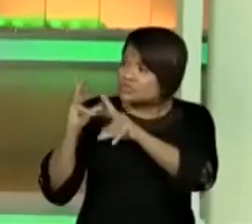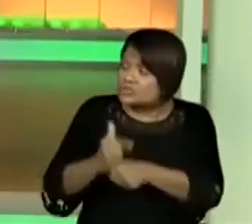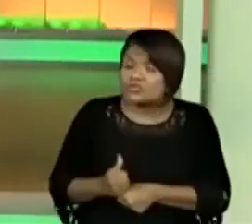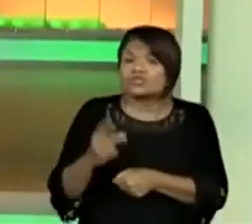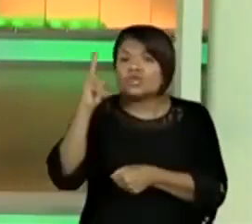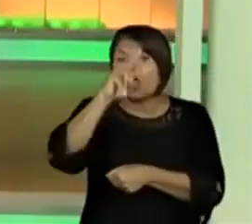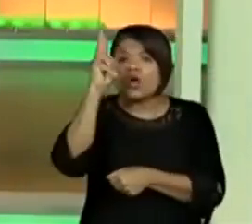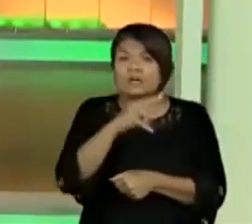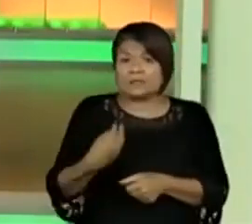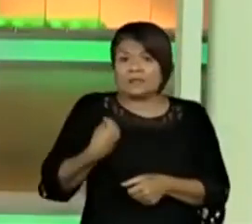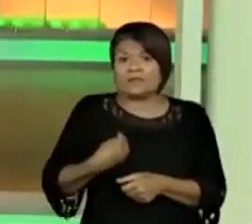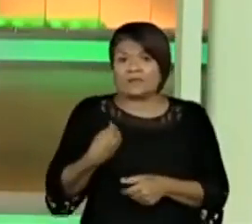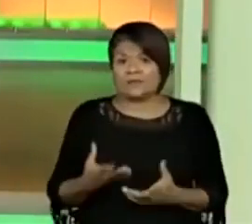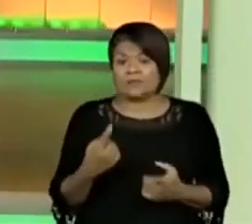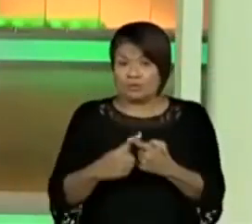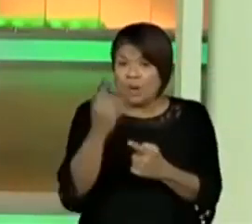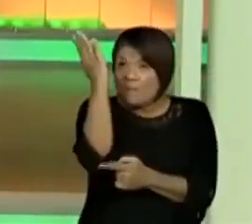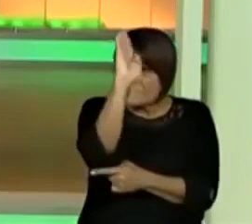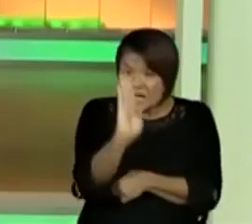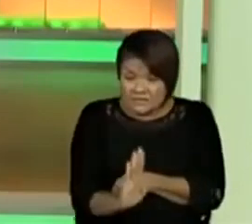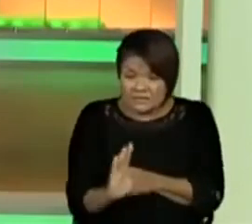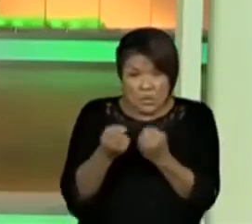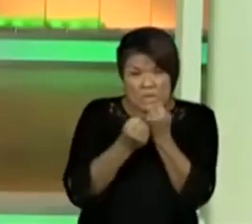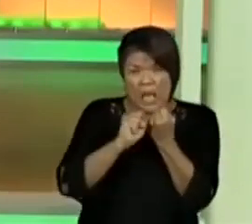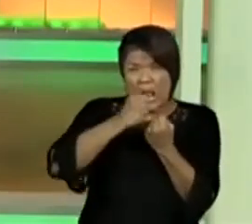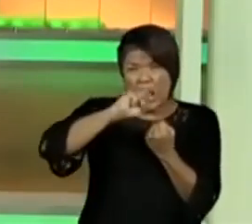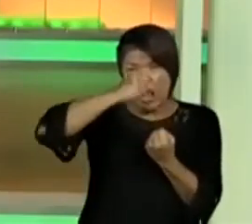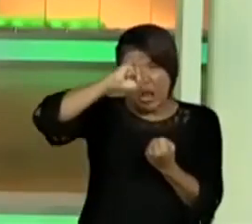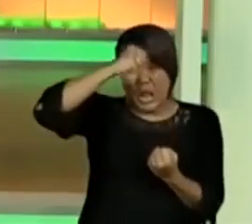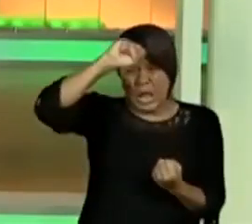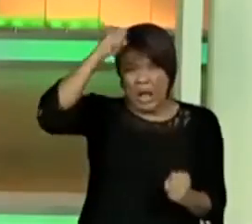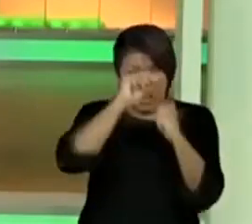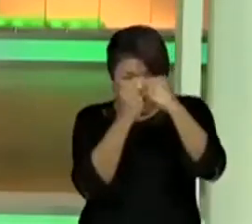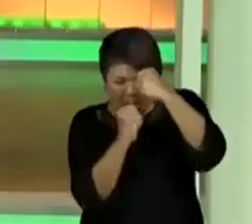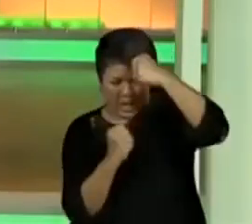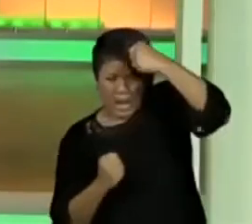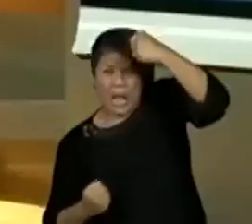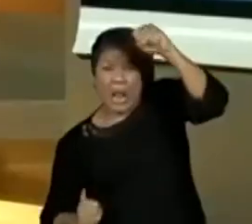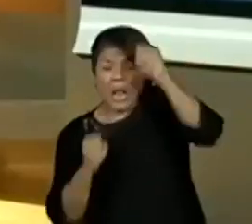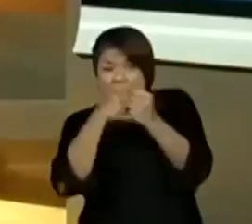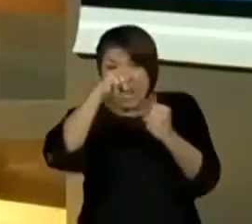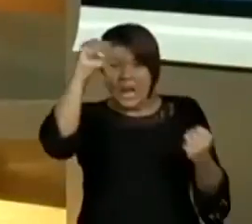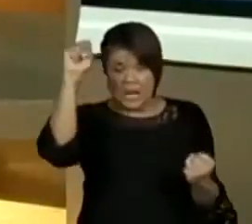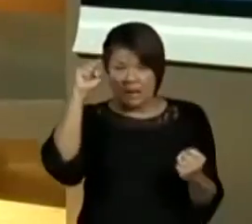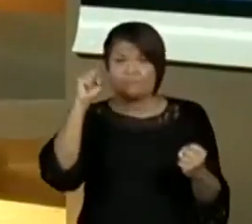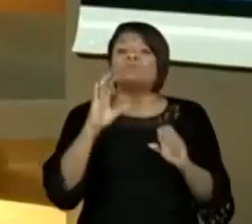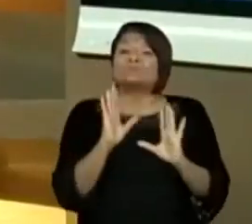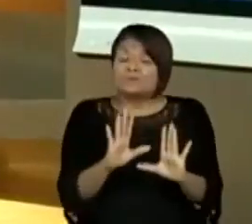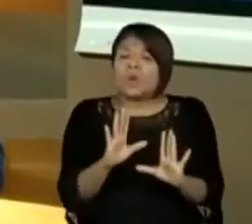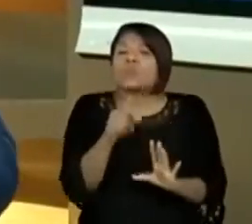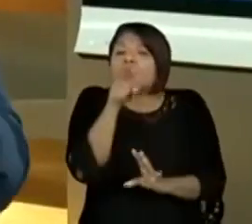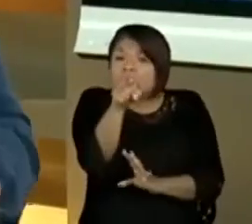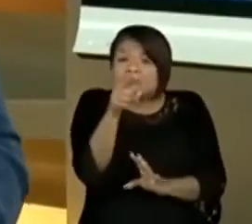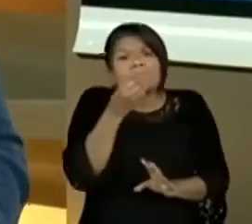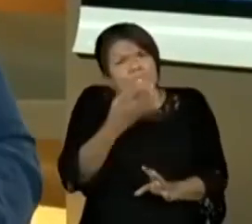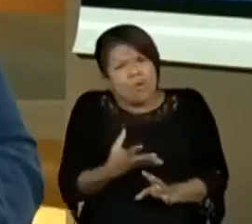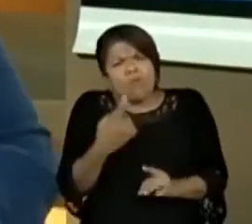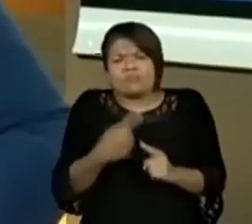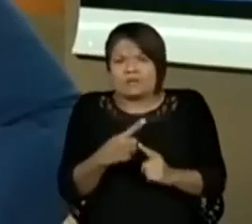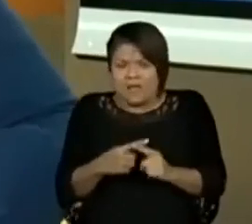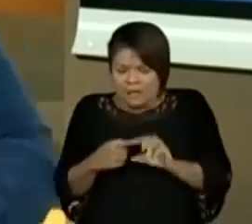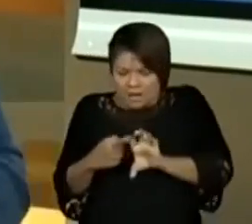nosso país é muito grande e extenso. E isso permite o quê? Permite que a gente possa conhecer outras